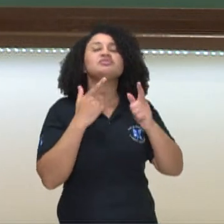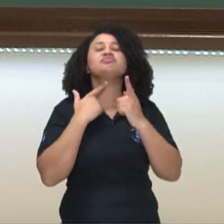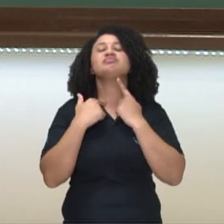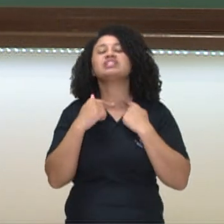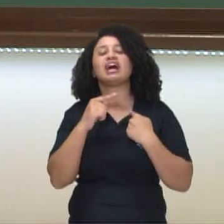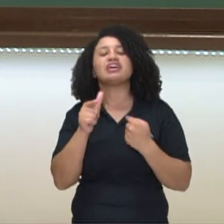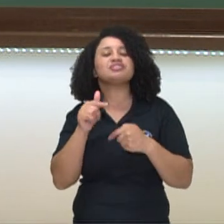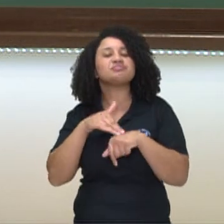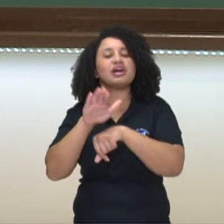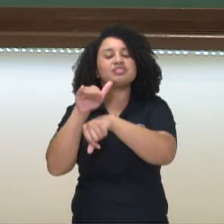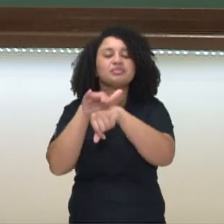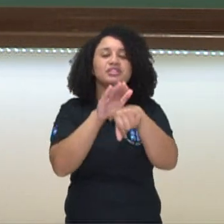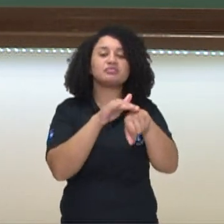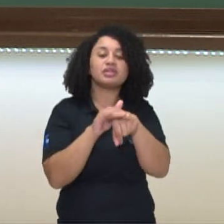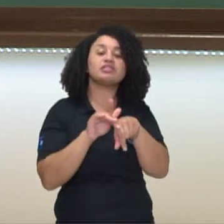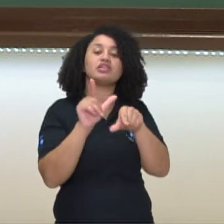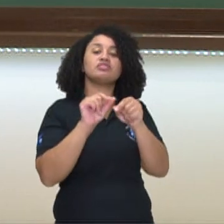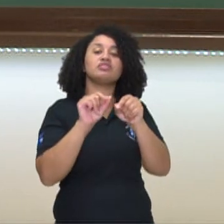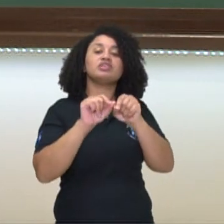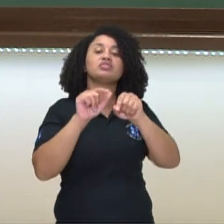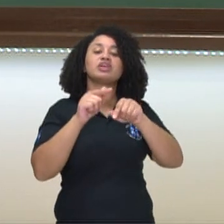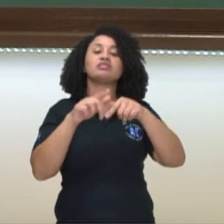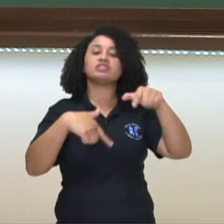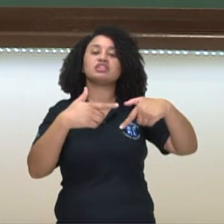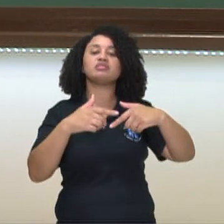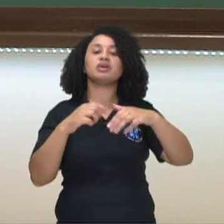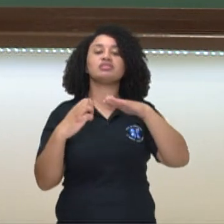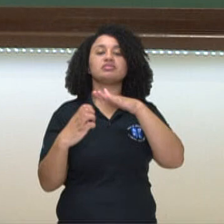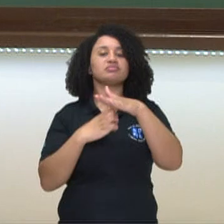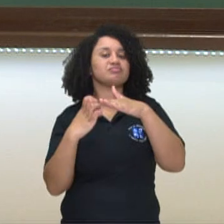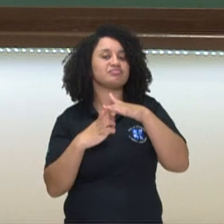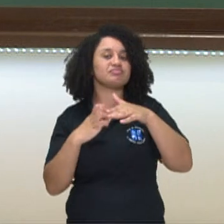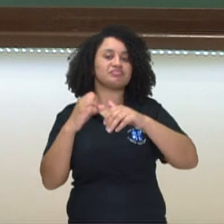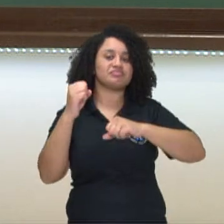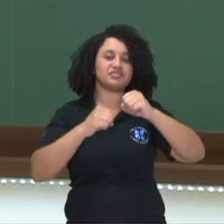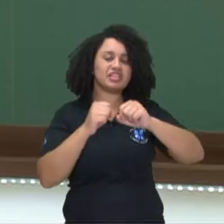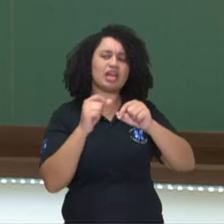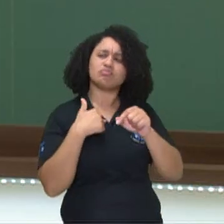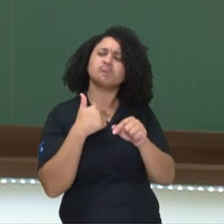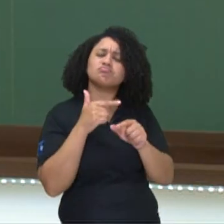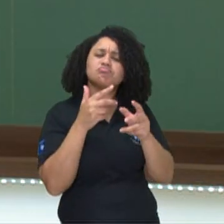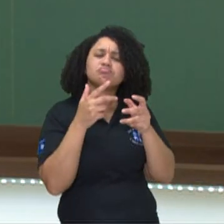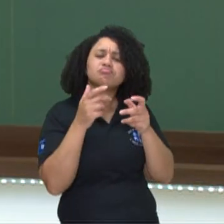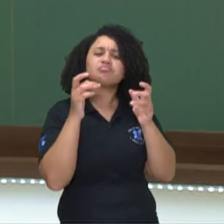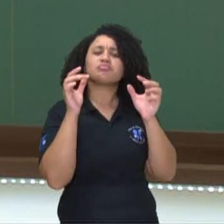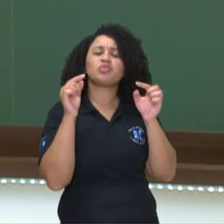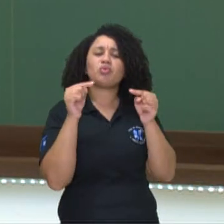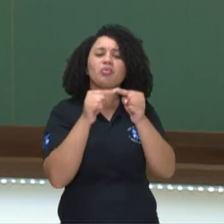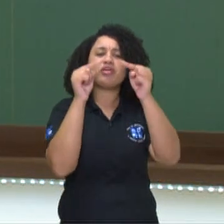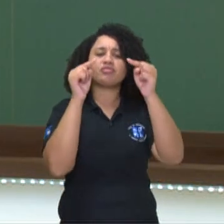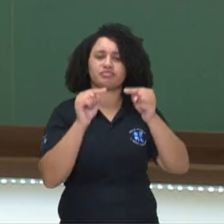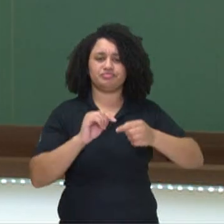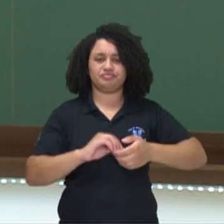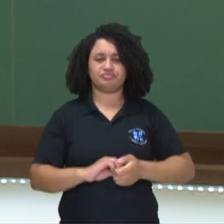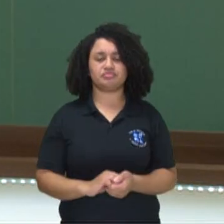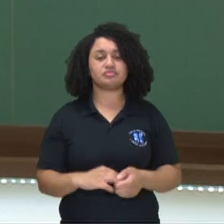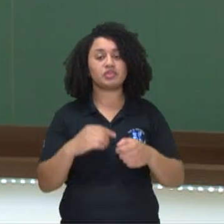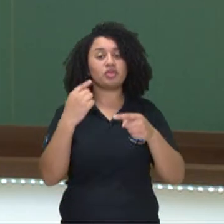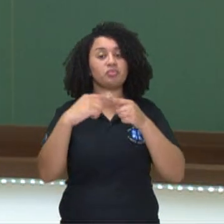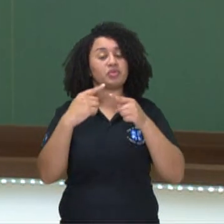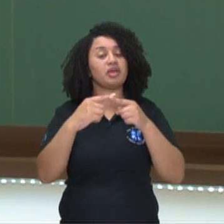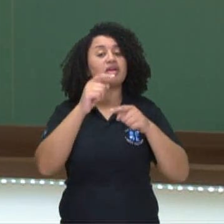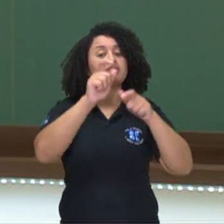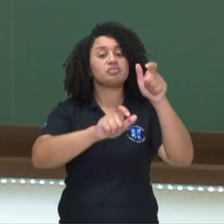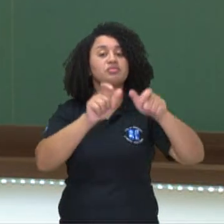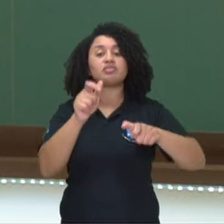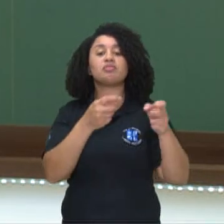ganhar mais, o sistema industrial veio como uma luva, encaixou direitinho. Por quê? Porque as pessoas perceberam